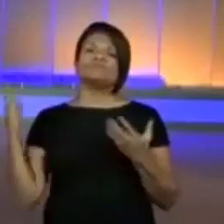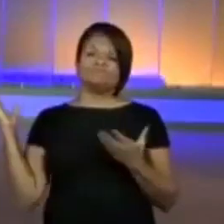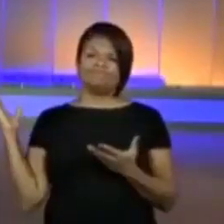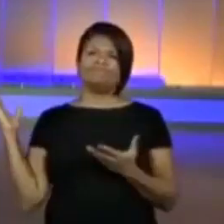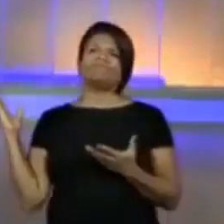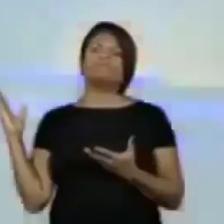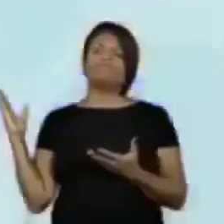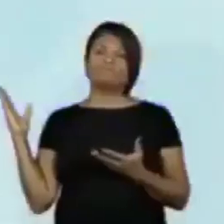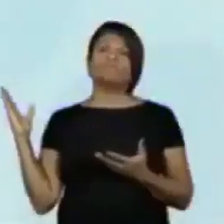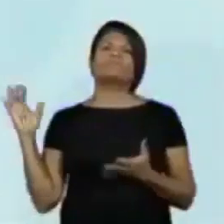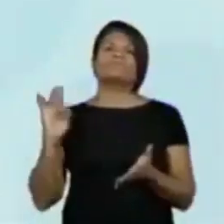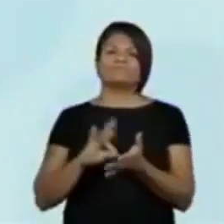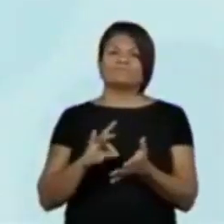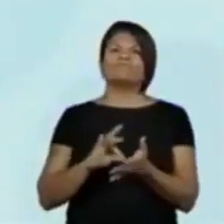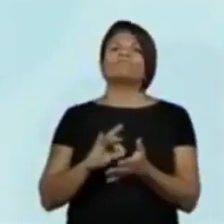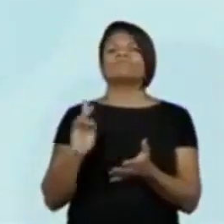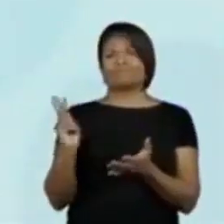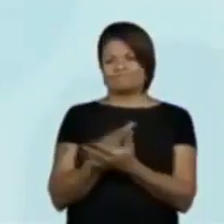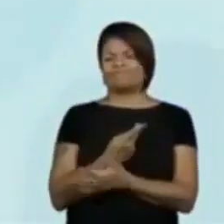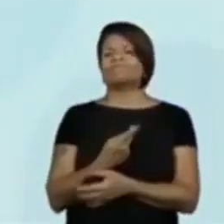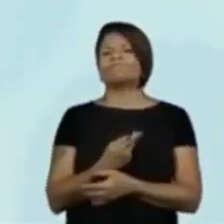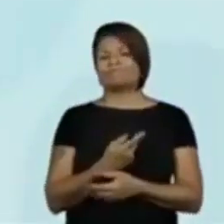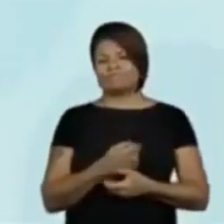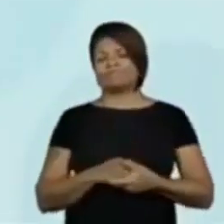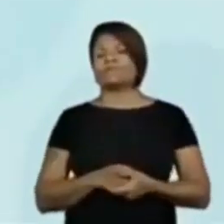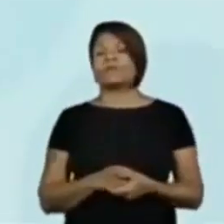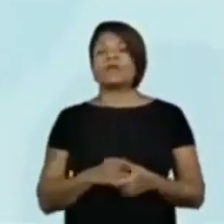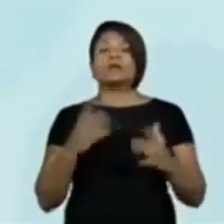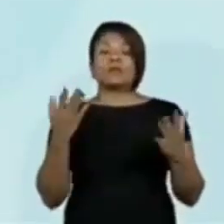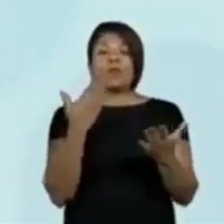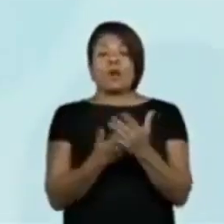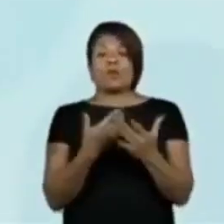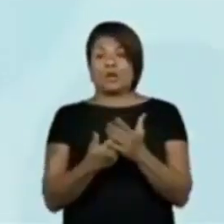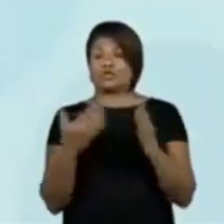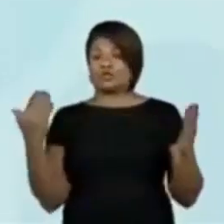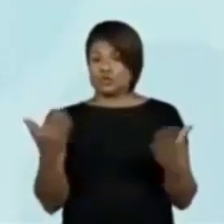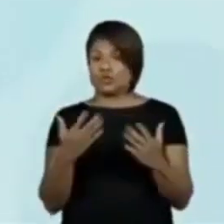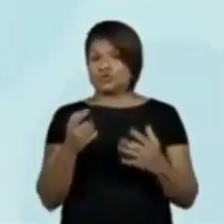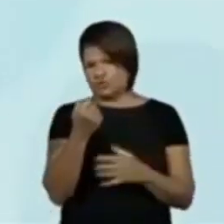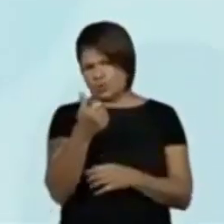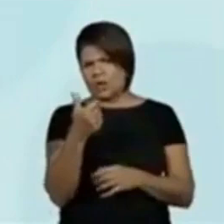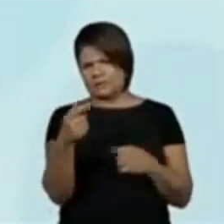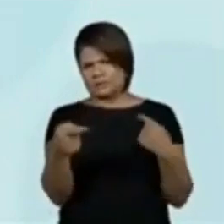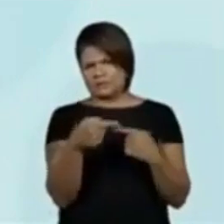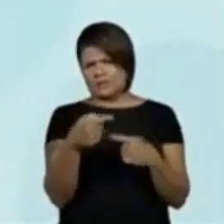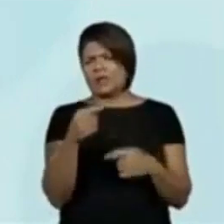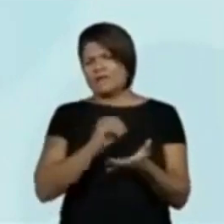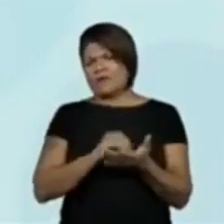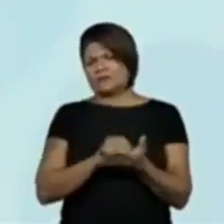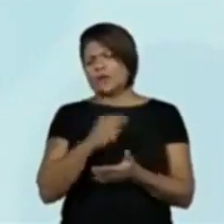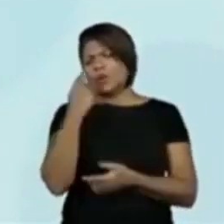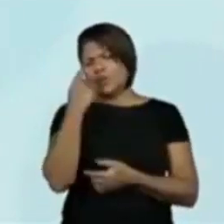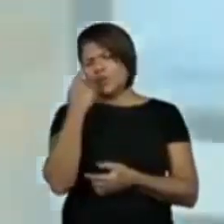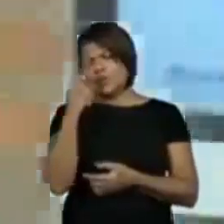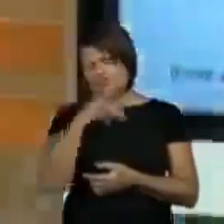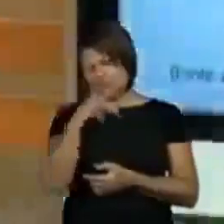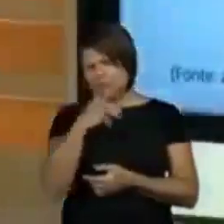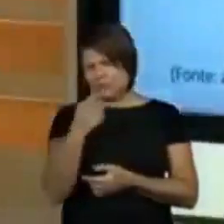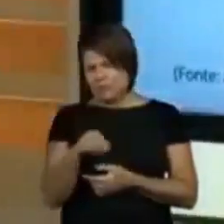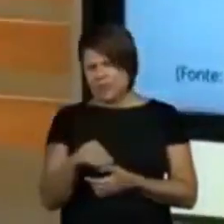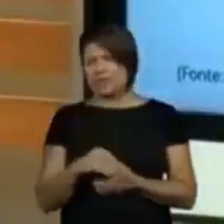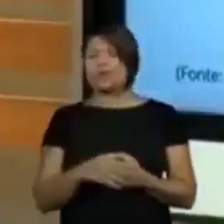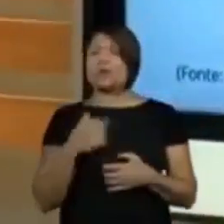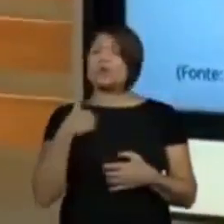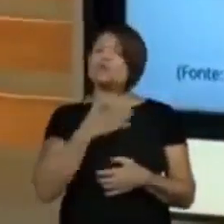Estava, de fato, errado. Então, na aula de hoje, a gente já está chegando ao fim, aí falta 1 minuto e meio. Eu queria só que